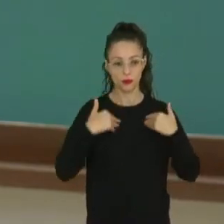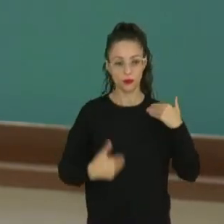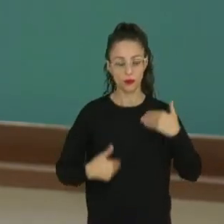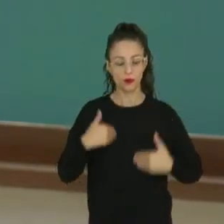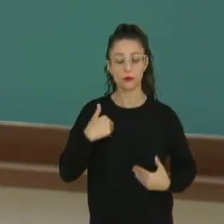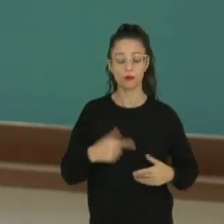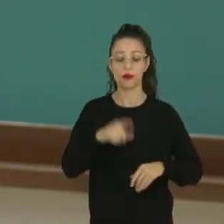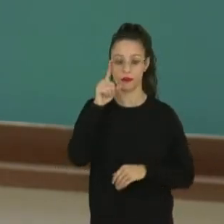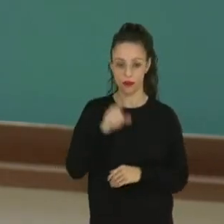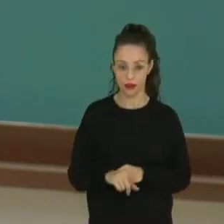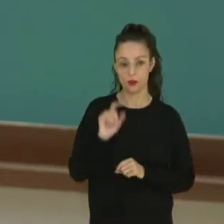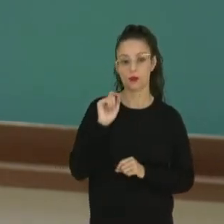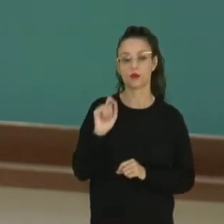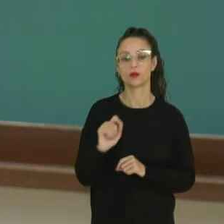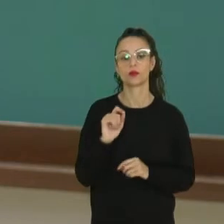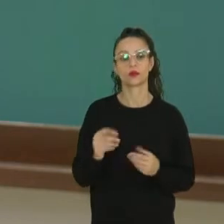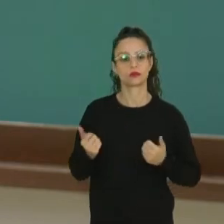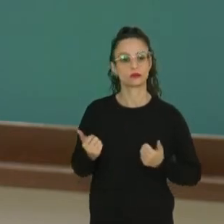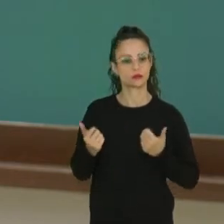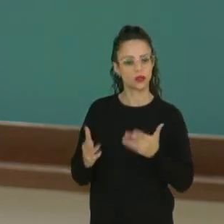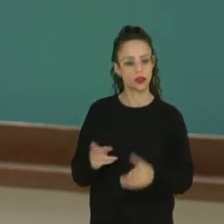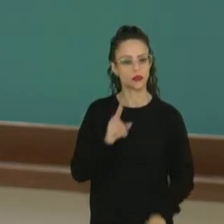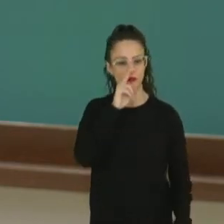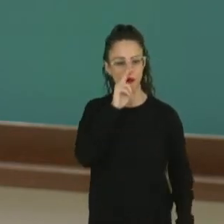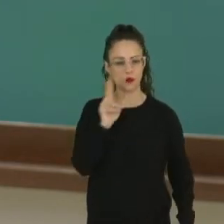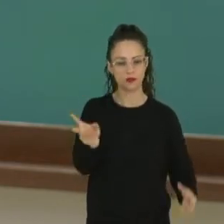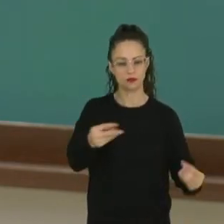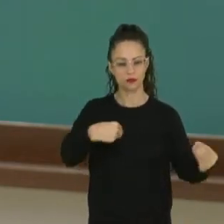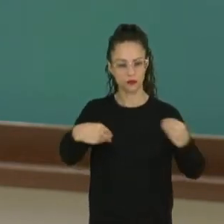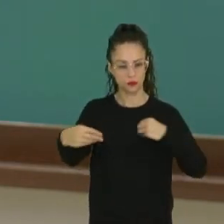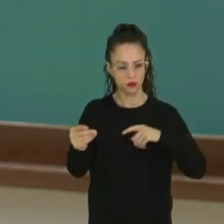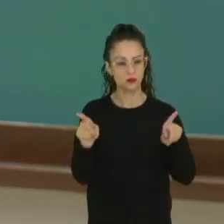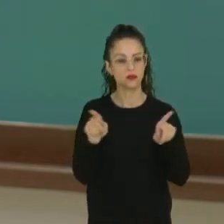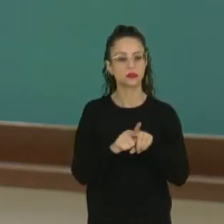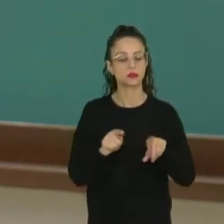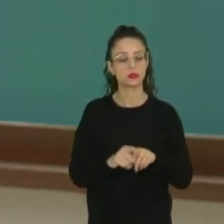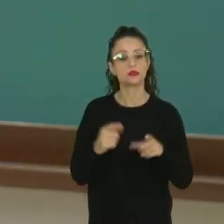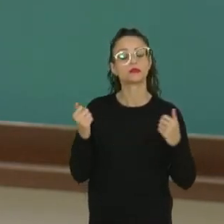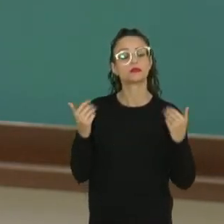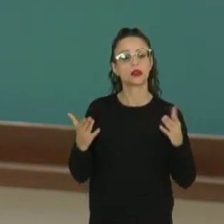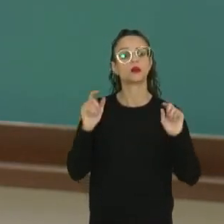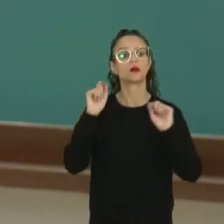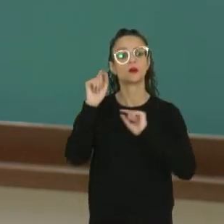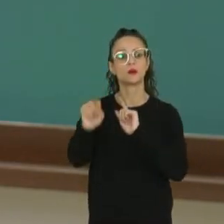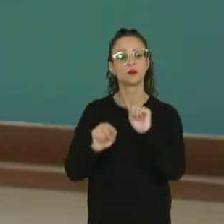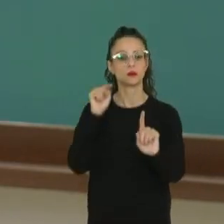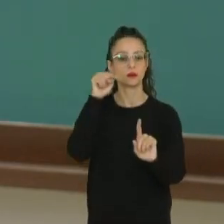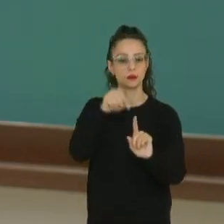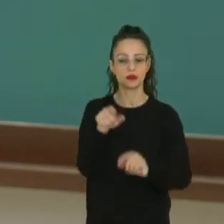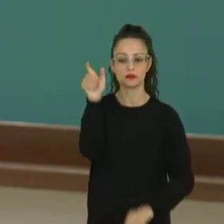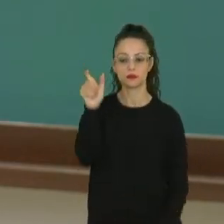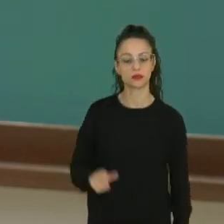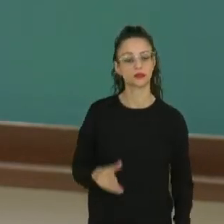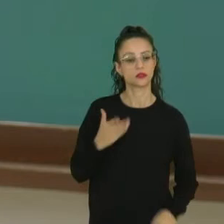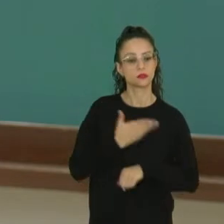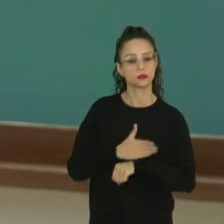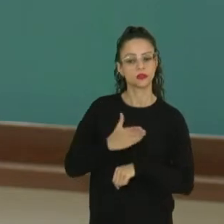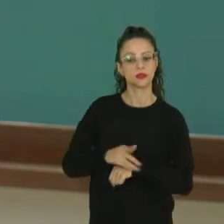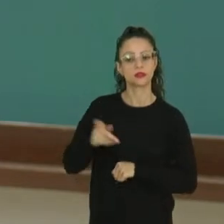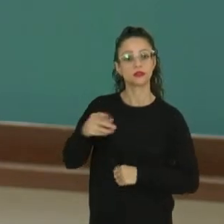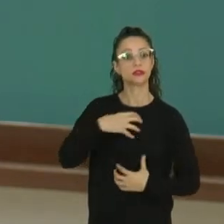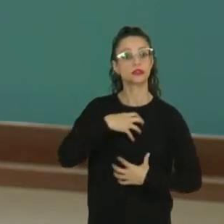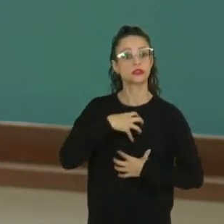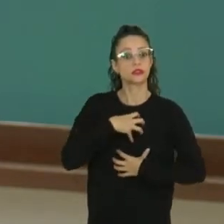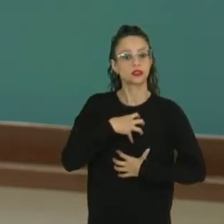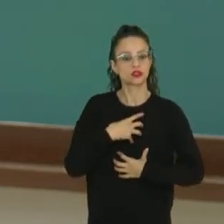corporal, além de trazer a força, a flexibilidade, ela também vem com o objetivo do praticante sentir o que